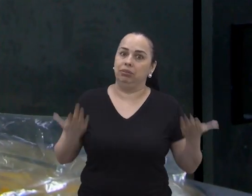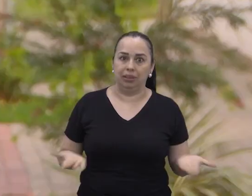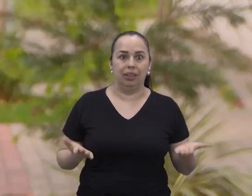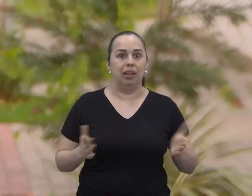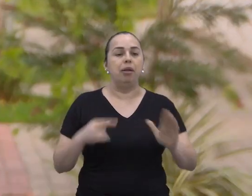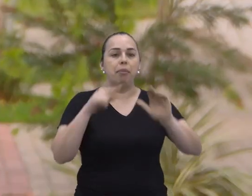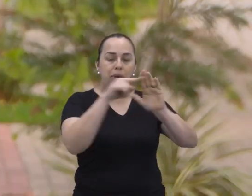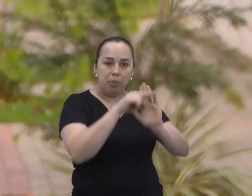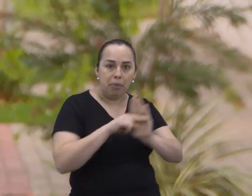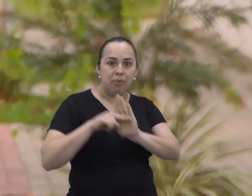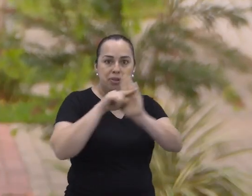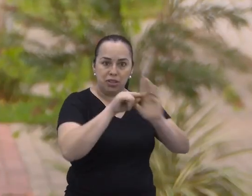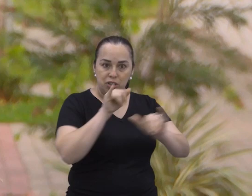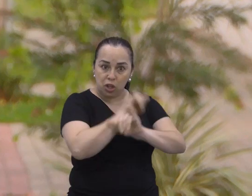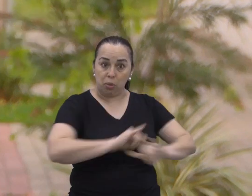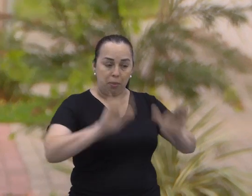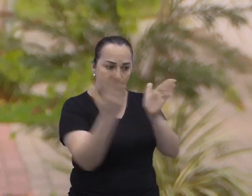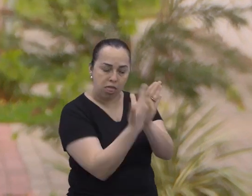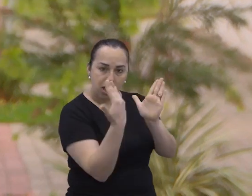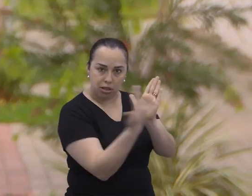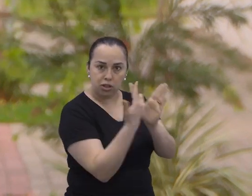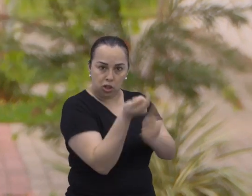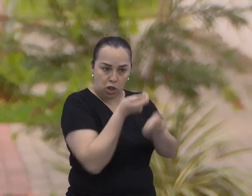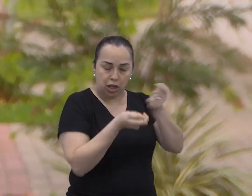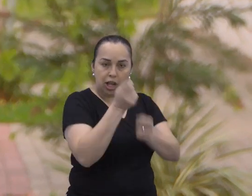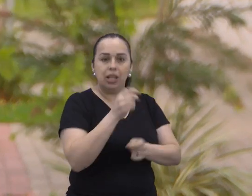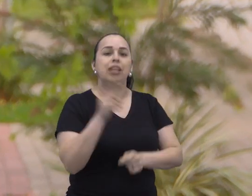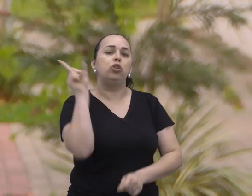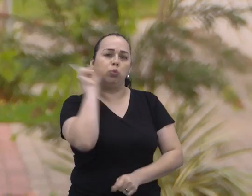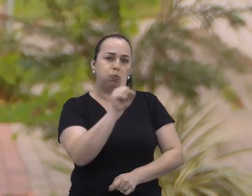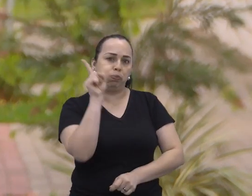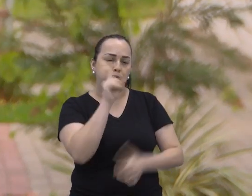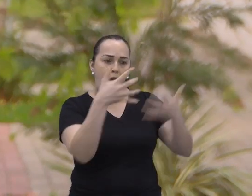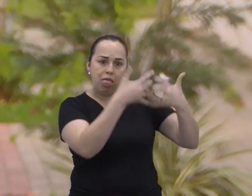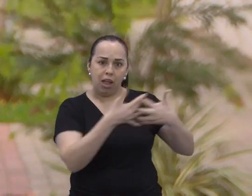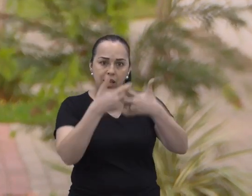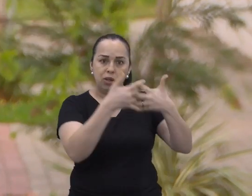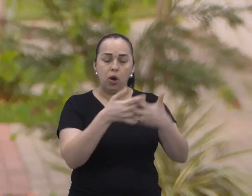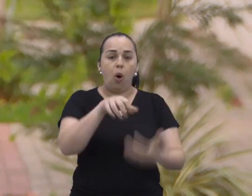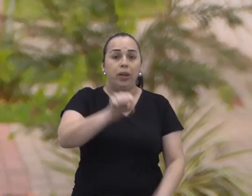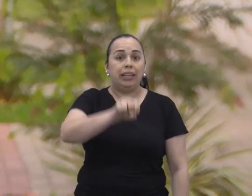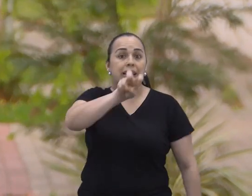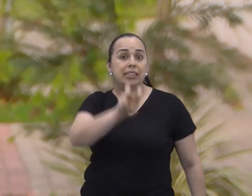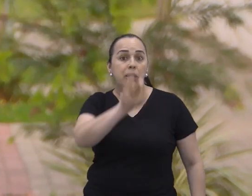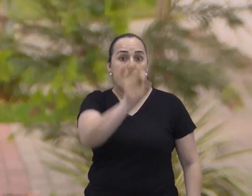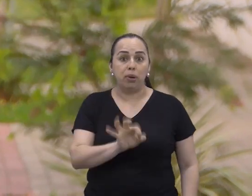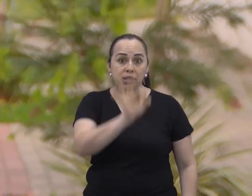inconveniente. Segundo uma pesquisa publicada por uma revista de negócios norte-americana,